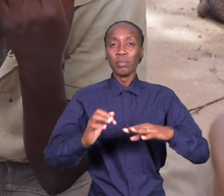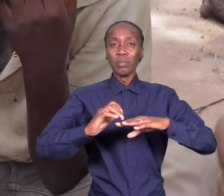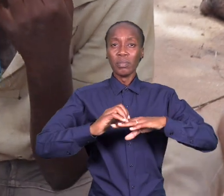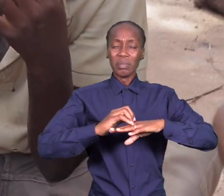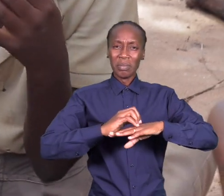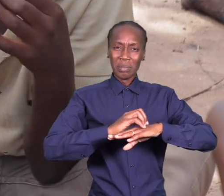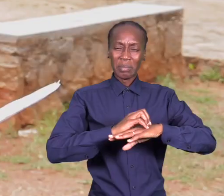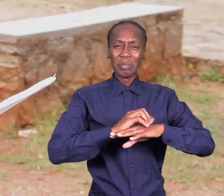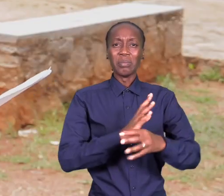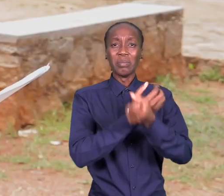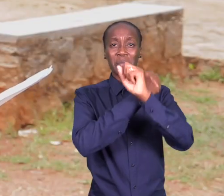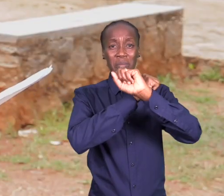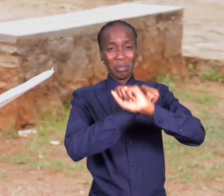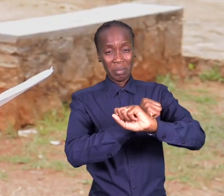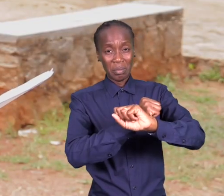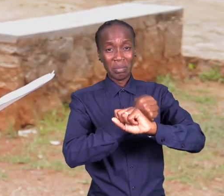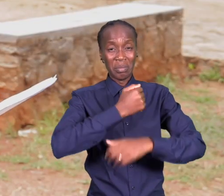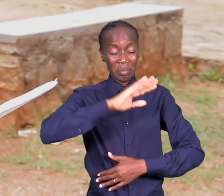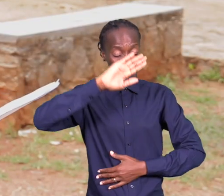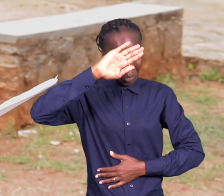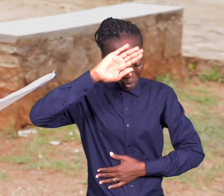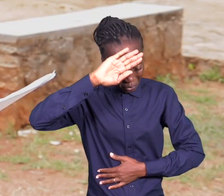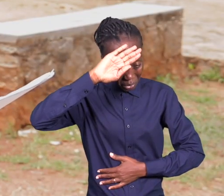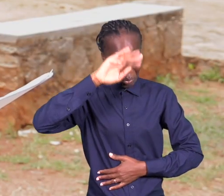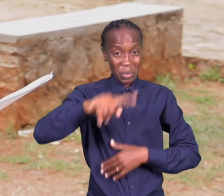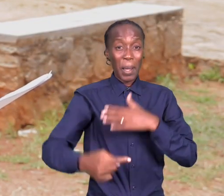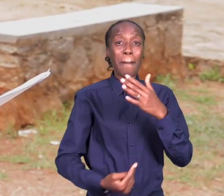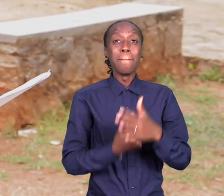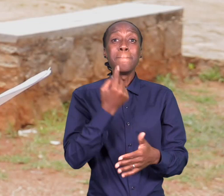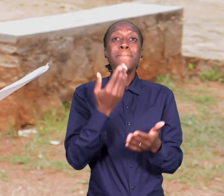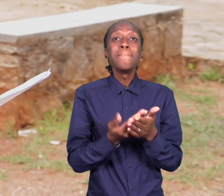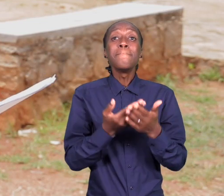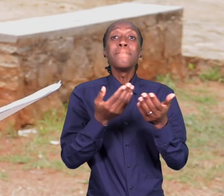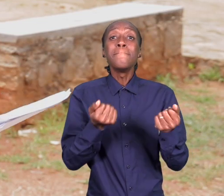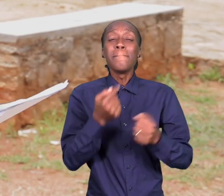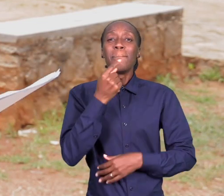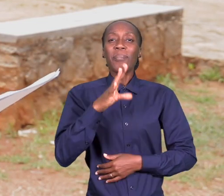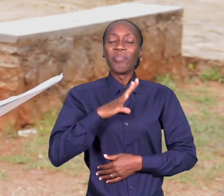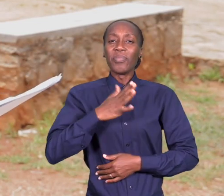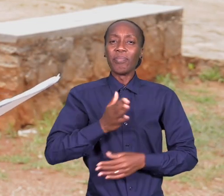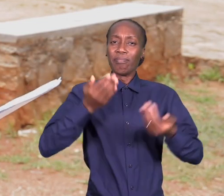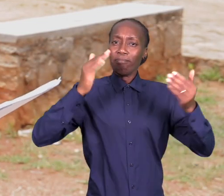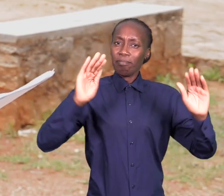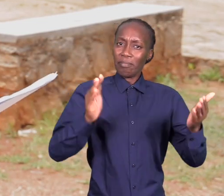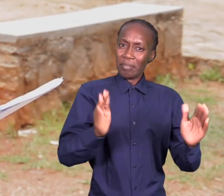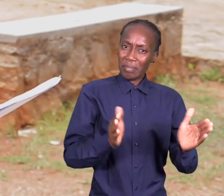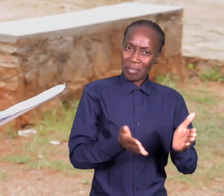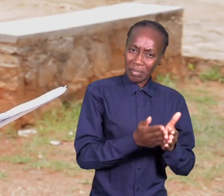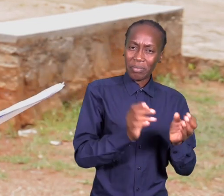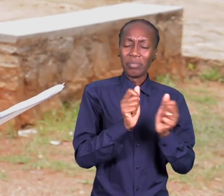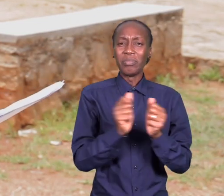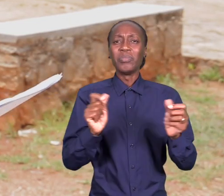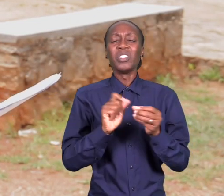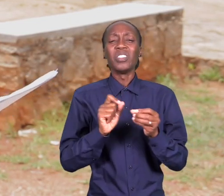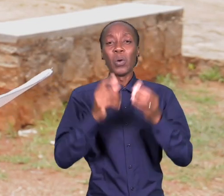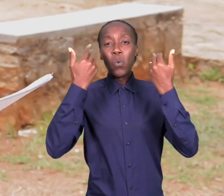Desparasitante, primeiro, ele age como um meio de eliminar limpeza, ele faz